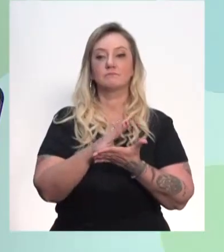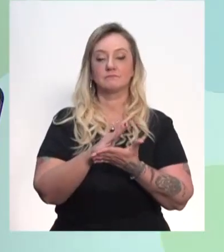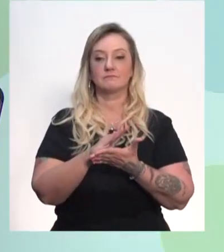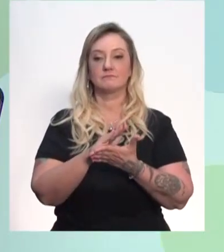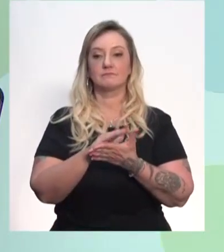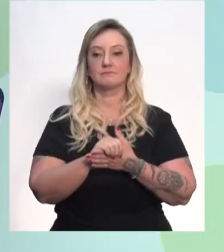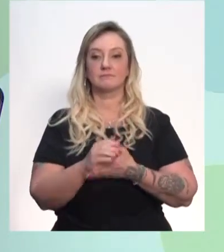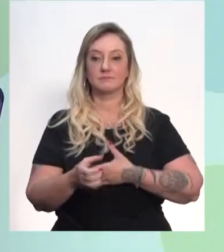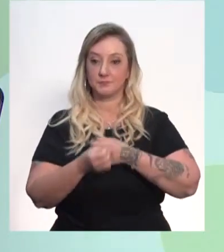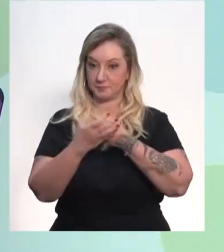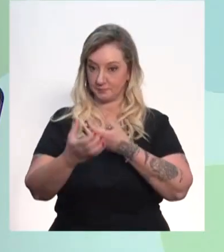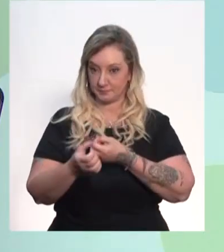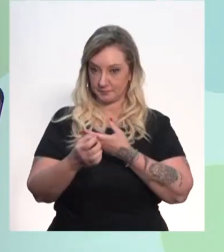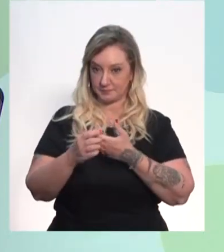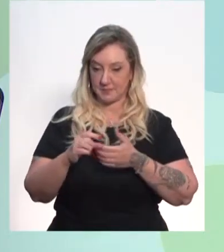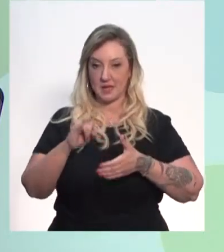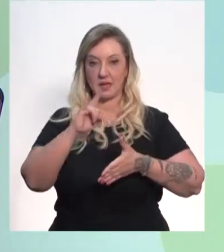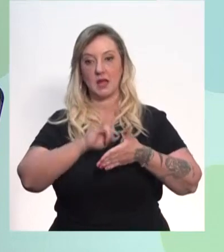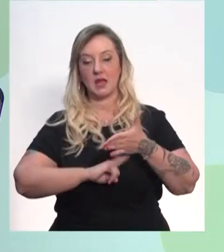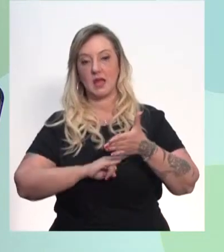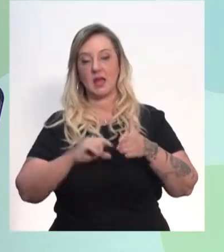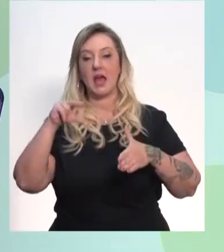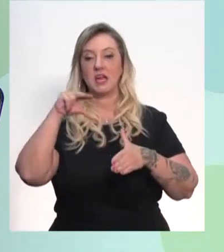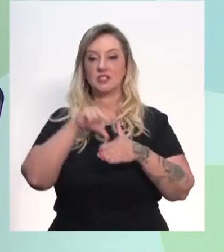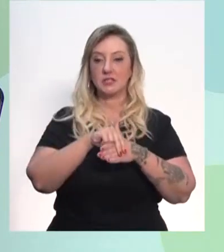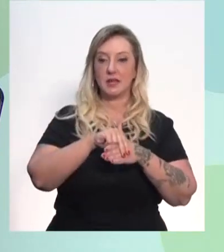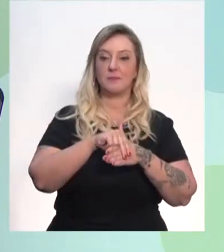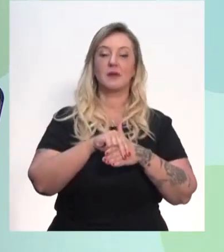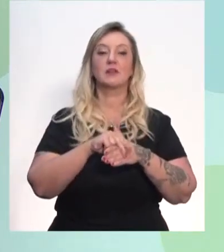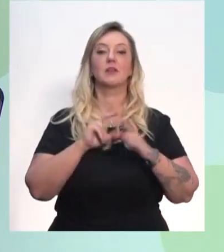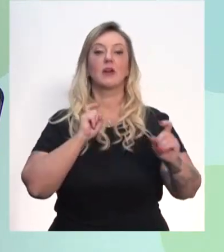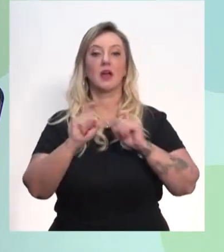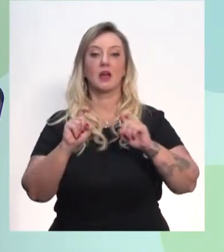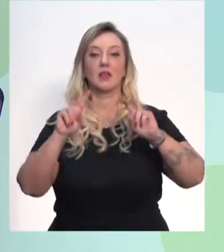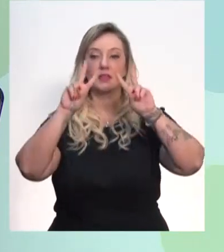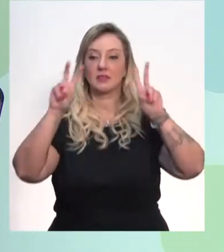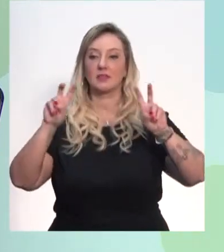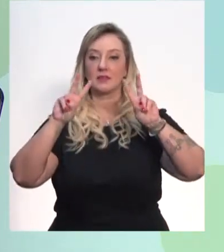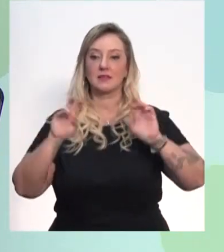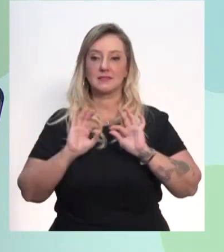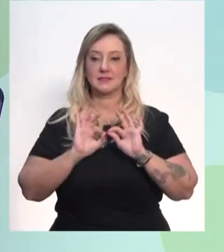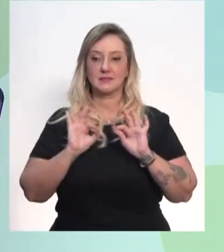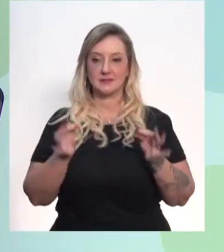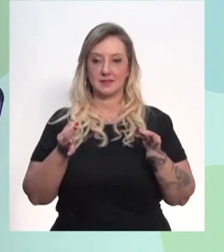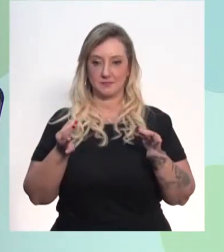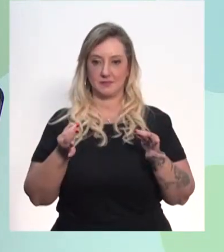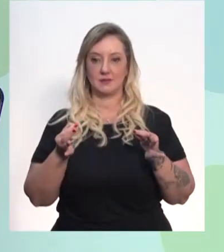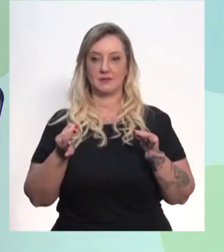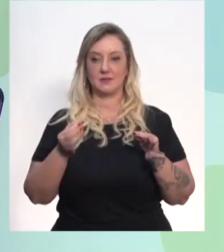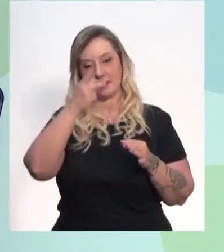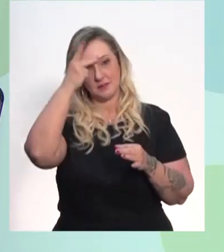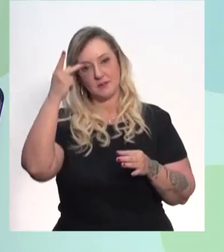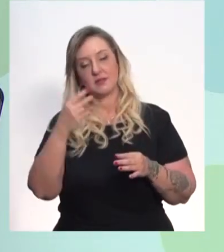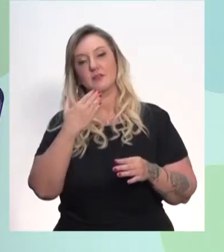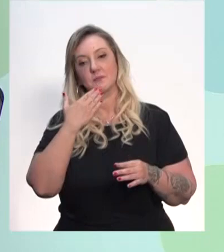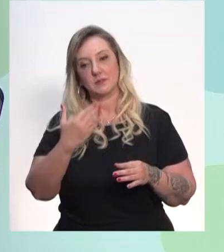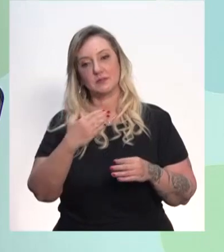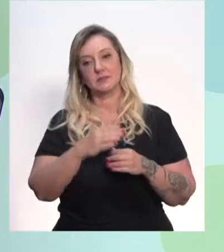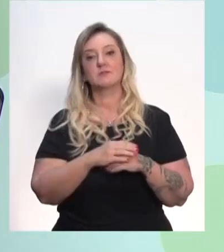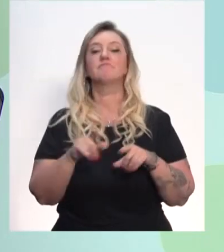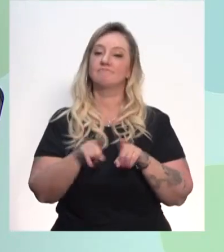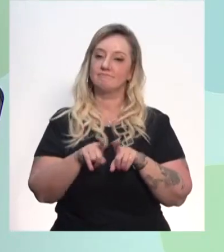já participaram ontem, mas principalmente os professores, os PCs que estão iniciando hoje. Sou o professor João Freitas e eu trabalho aqui na EFAP